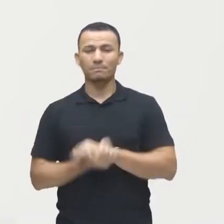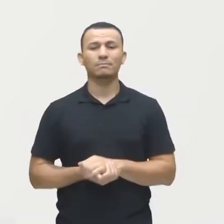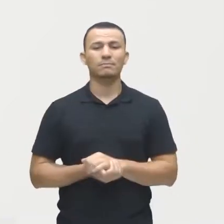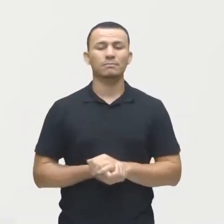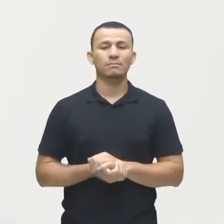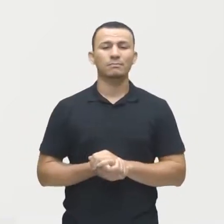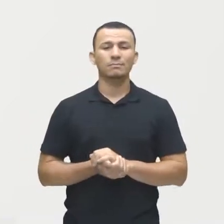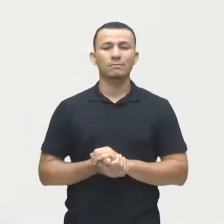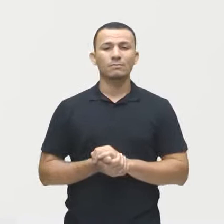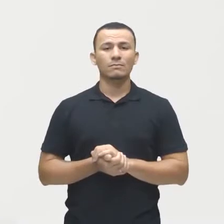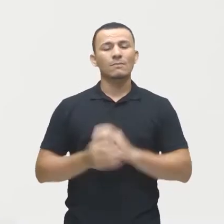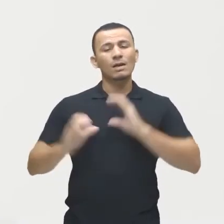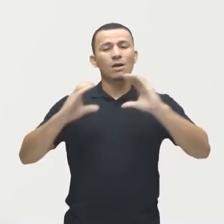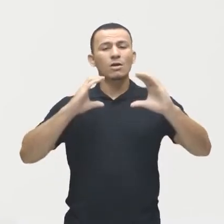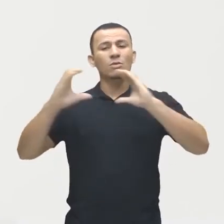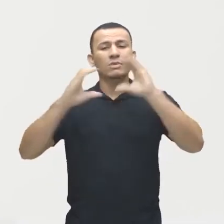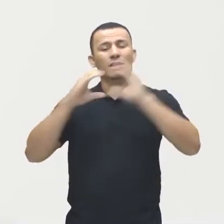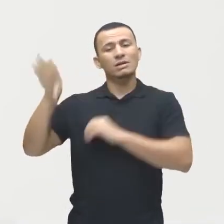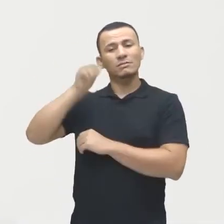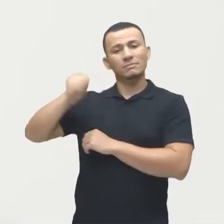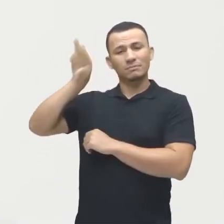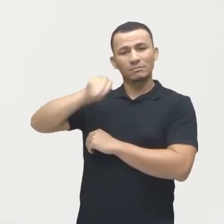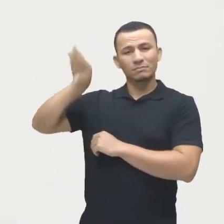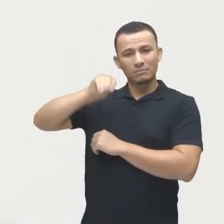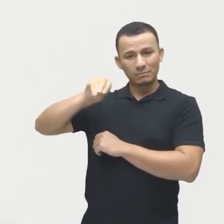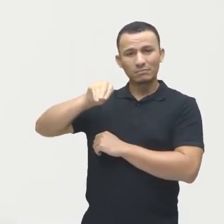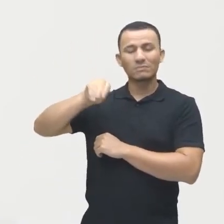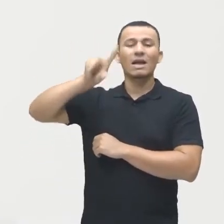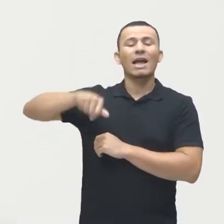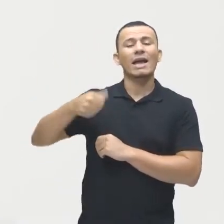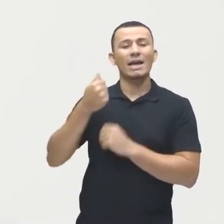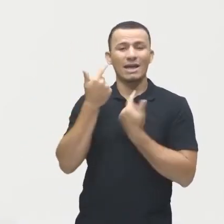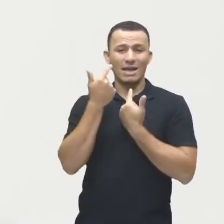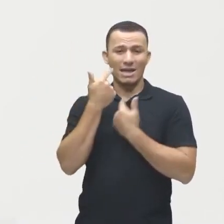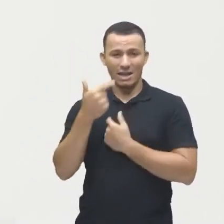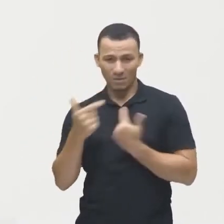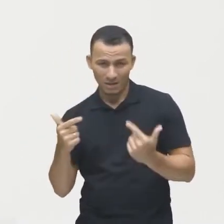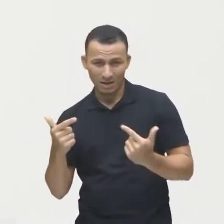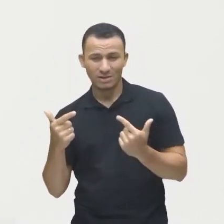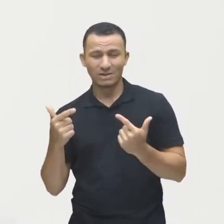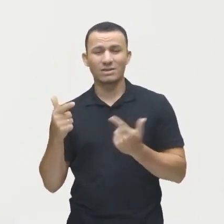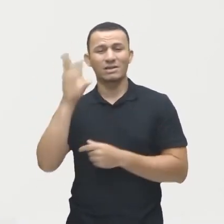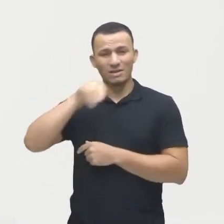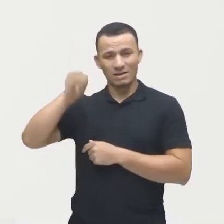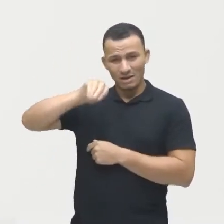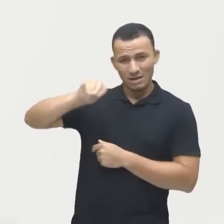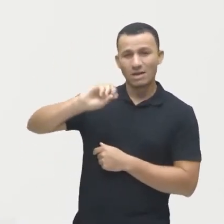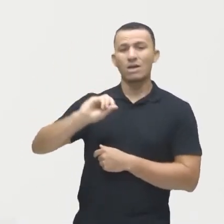Comunicação verbal, o uso da palavra na linguagem oral ou escrita.